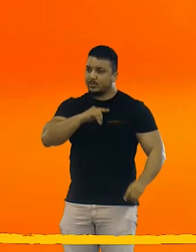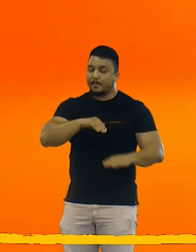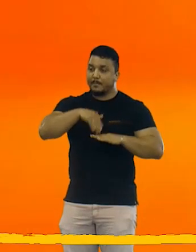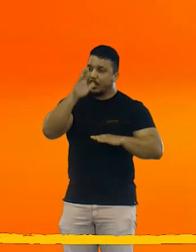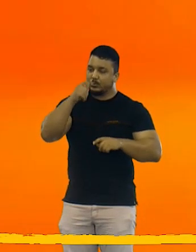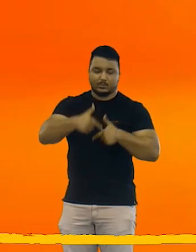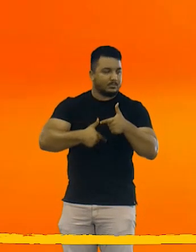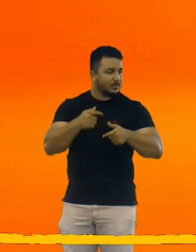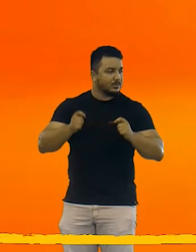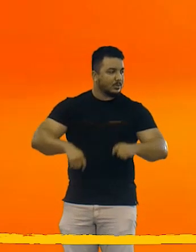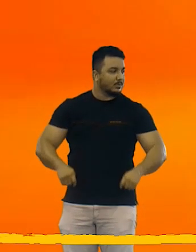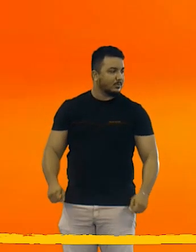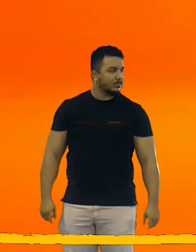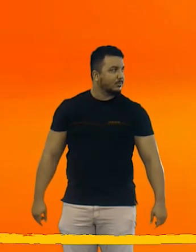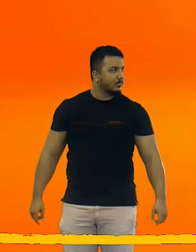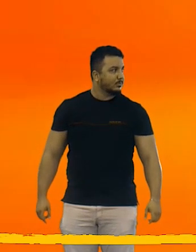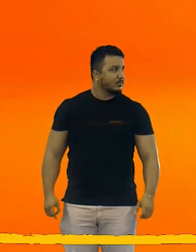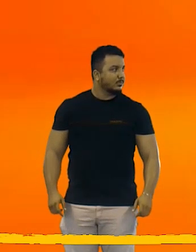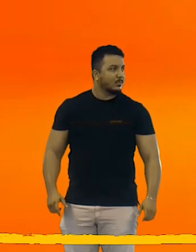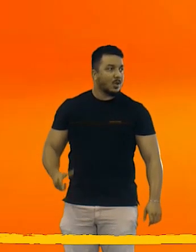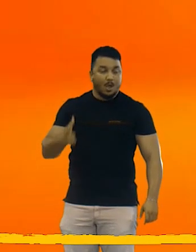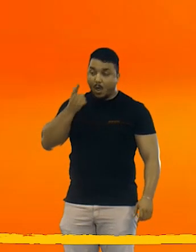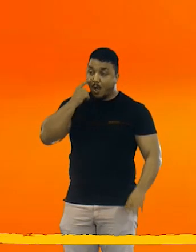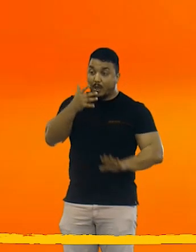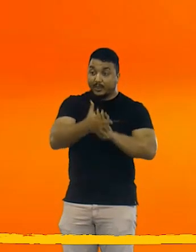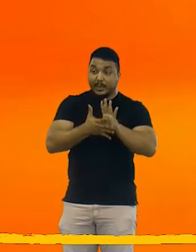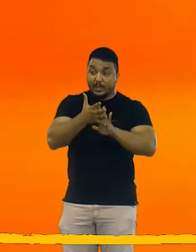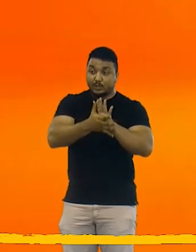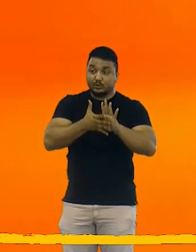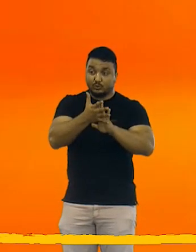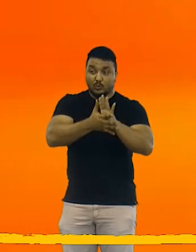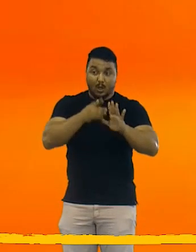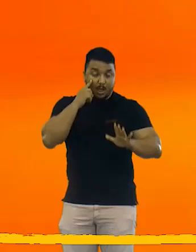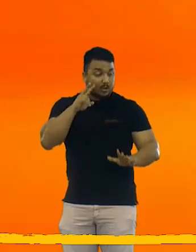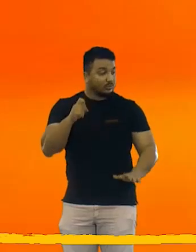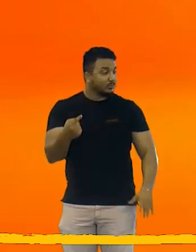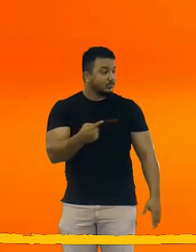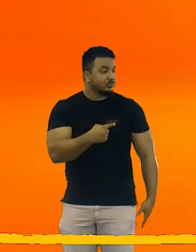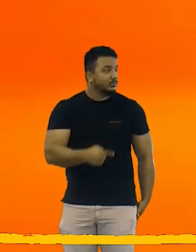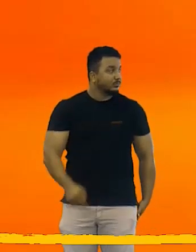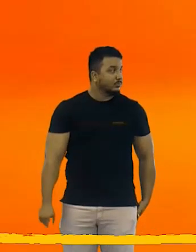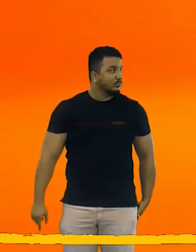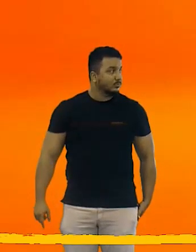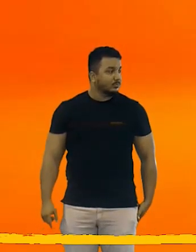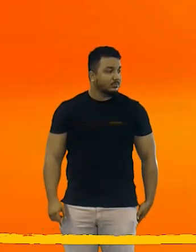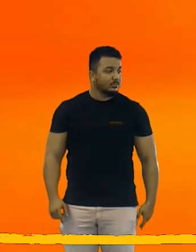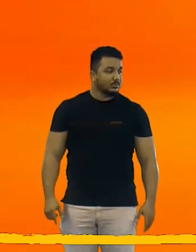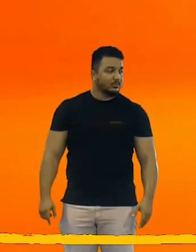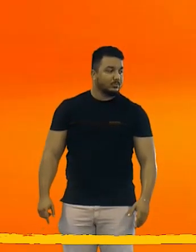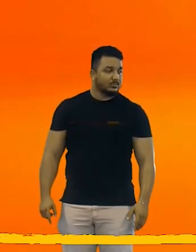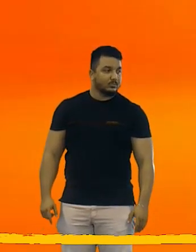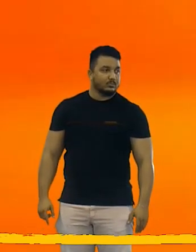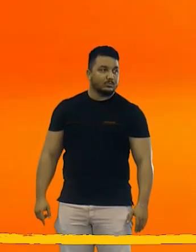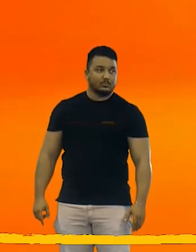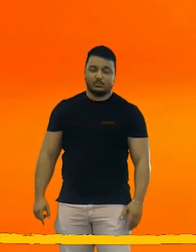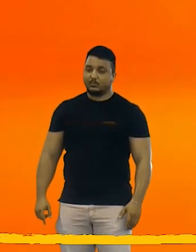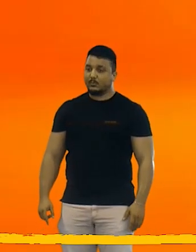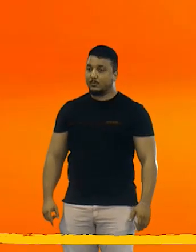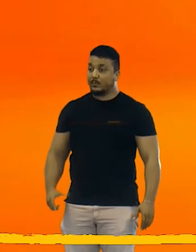mais. E aí Para o texto, o recorte, que ele fala do paradoxo. Tudo bem? Ele diz